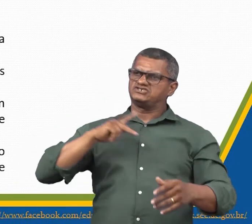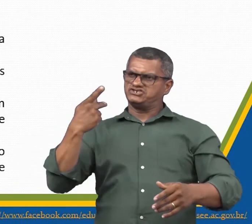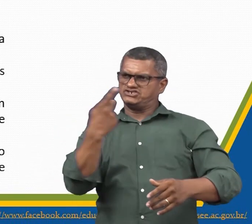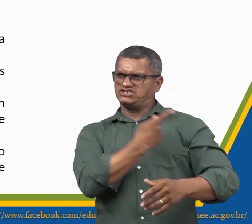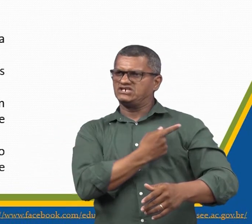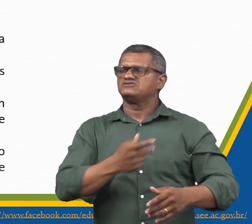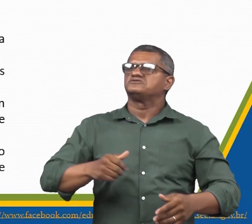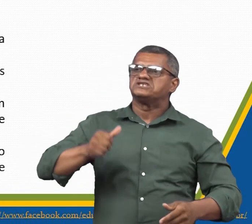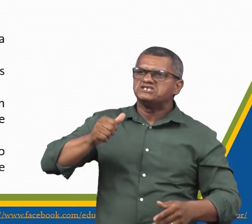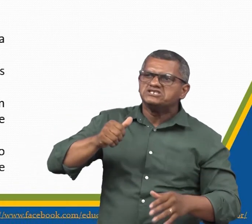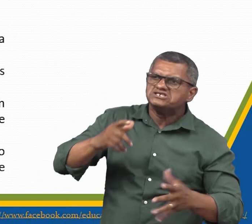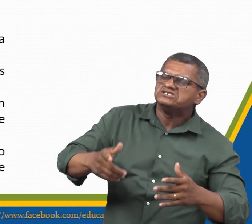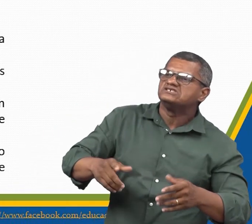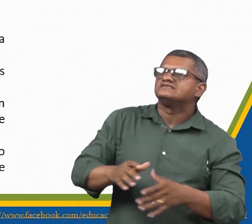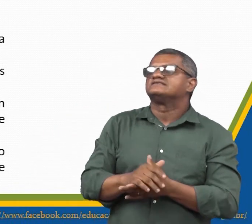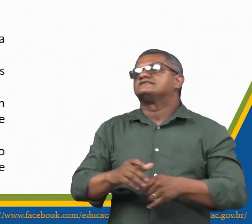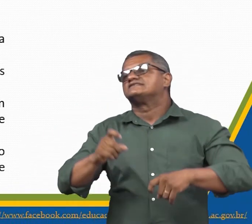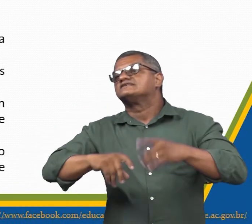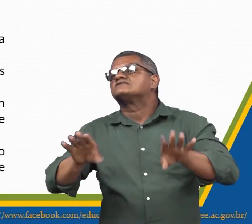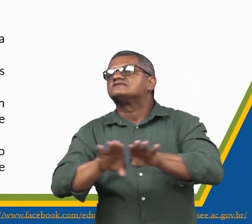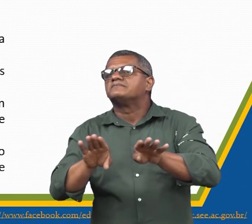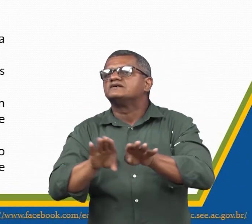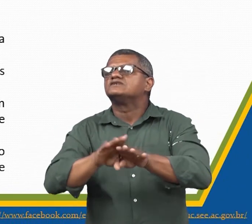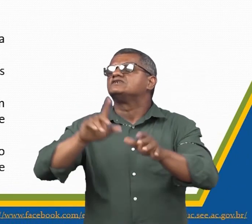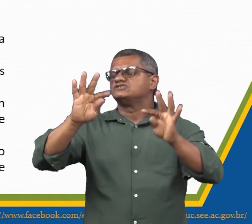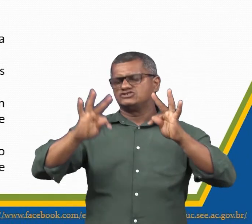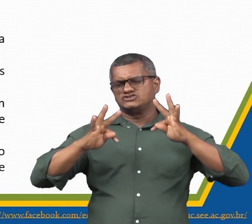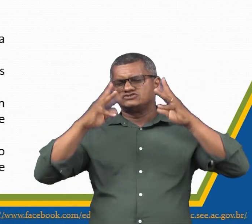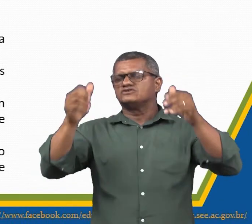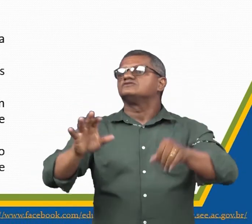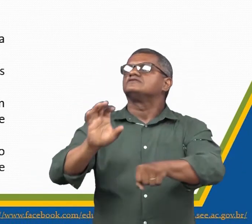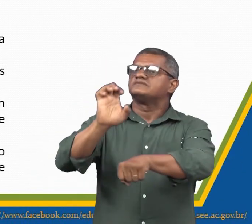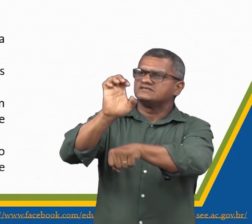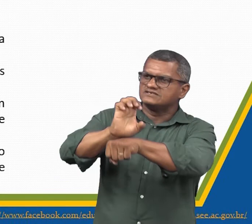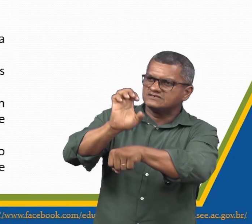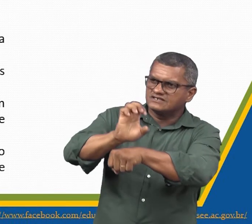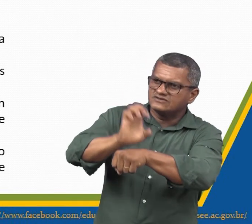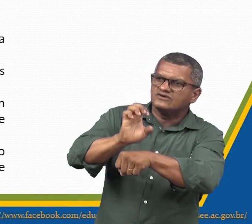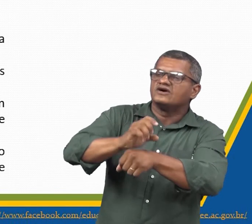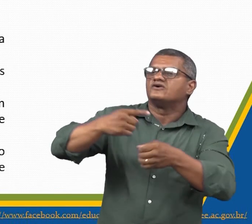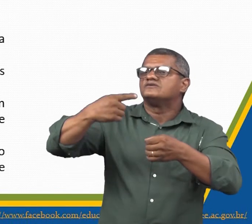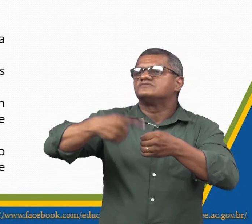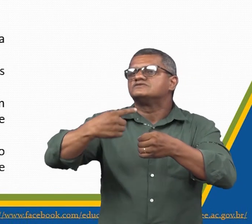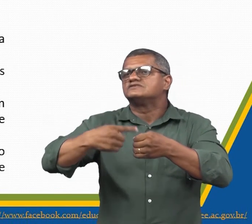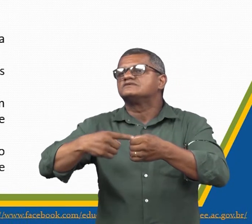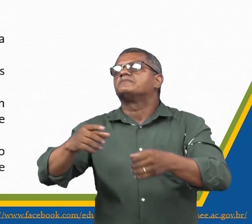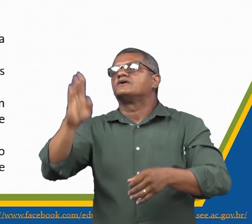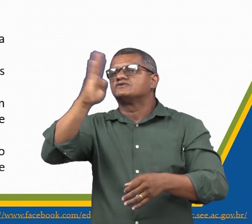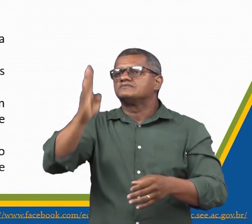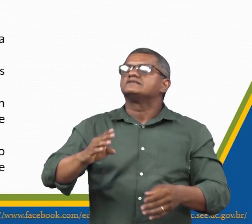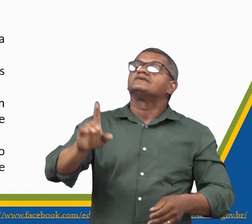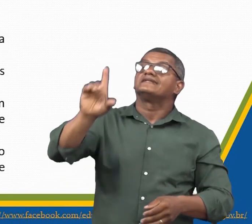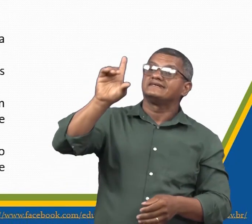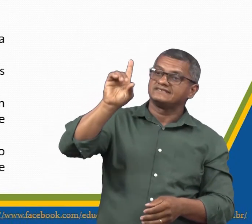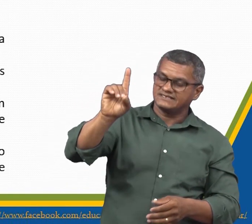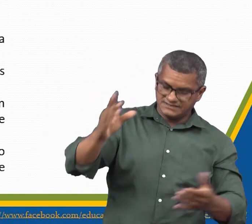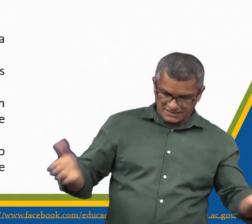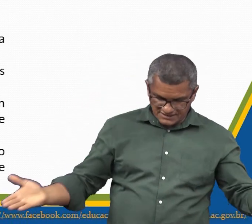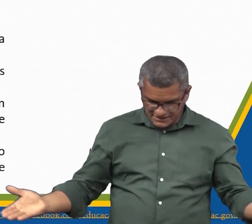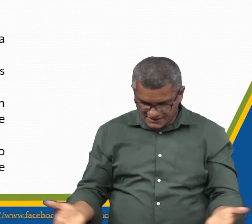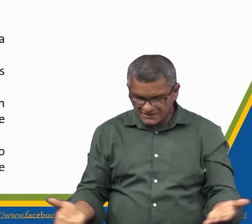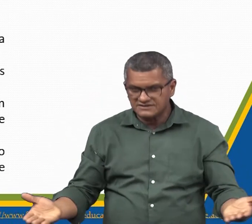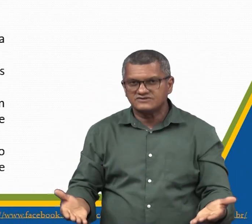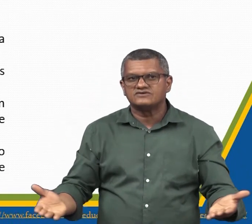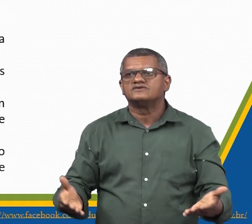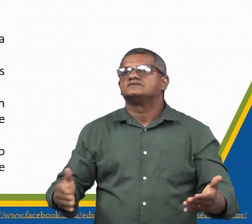discussões a respeito de gênero e de sexualidade em todos os planos estaduais e municipais de educação no Brasil. E letra